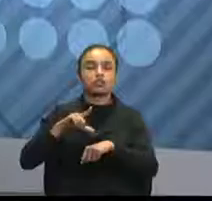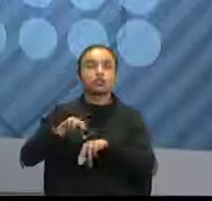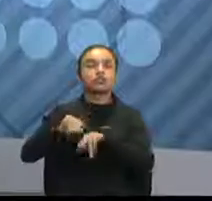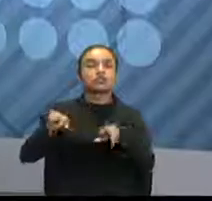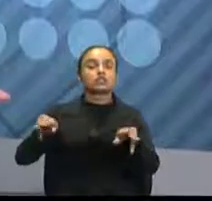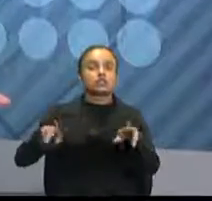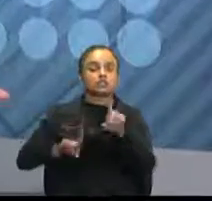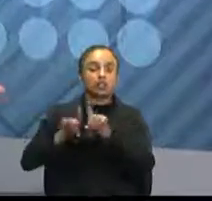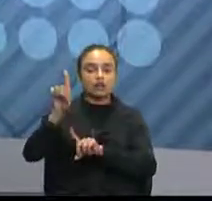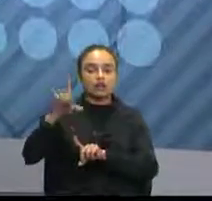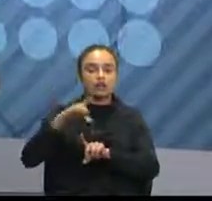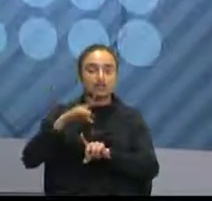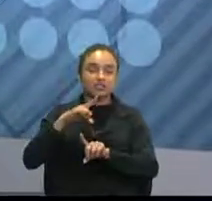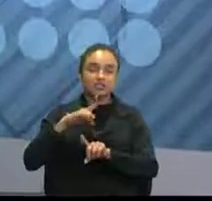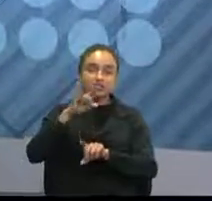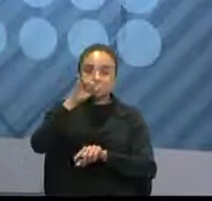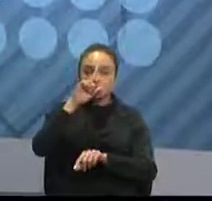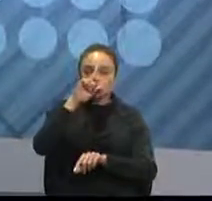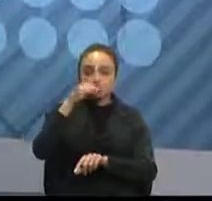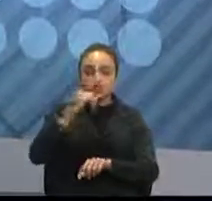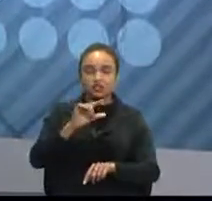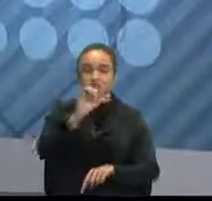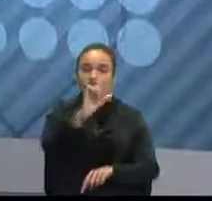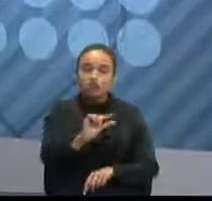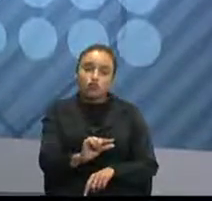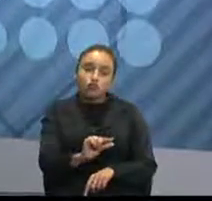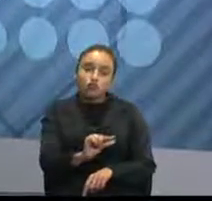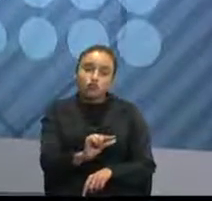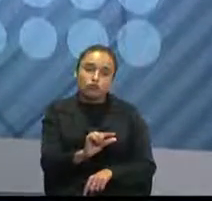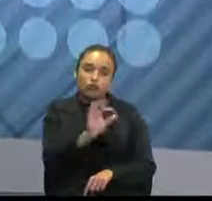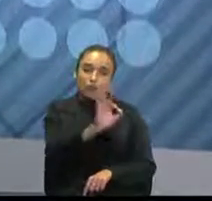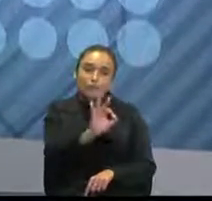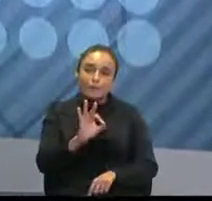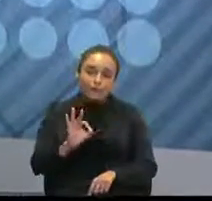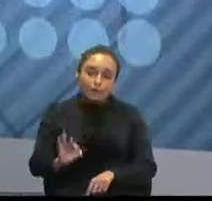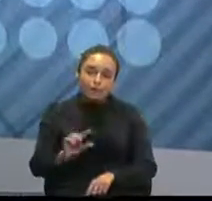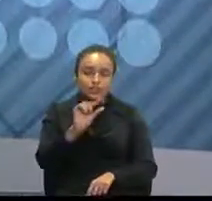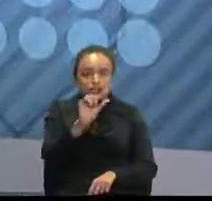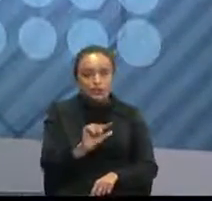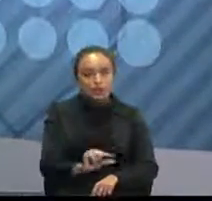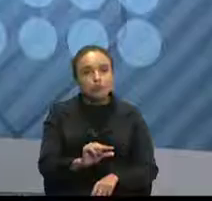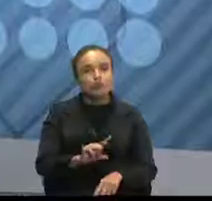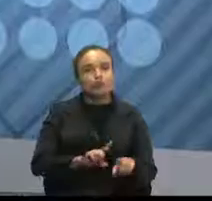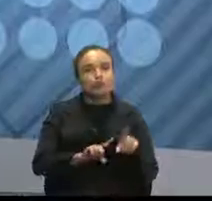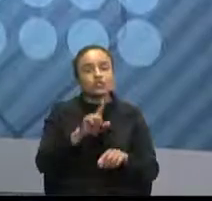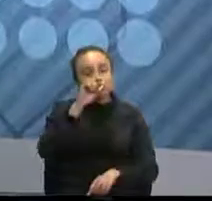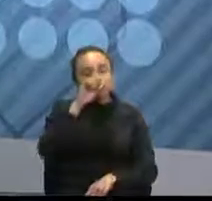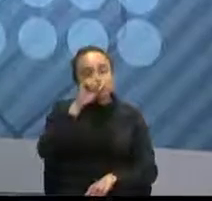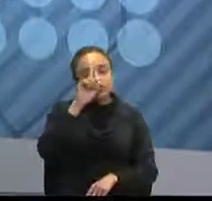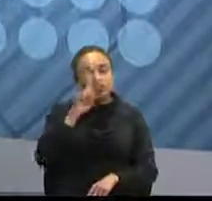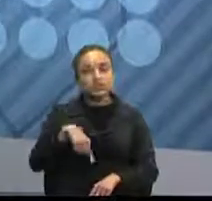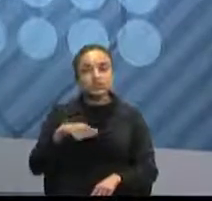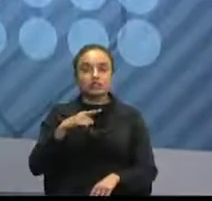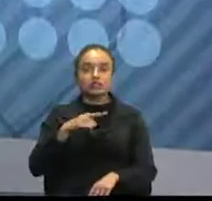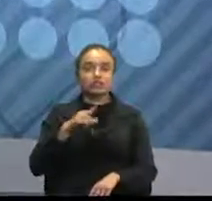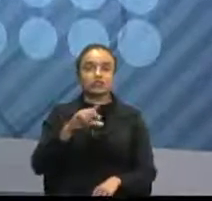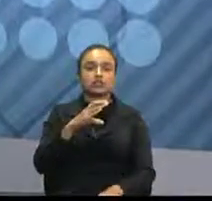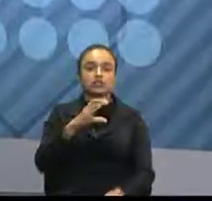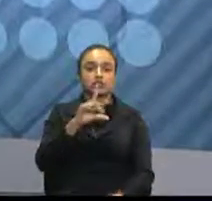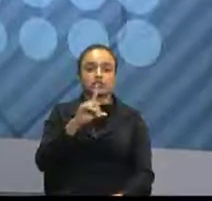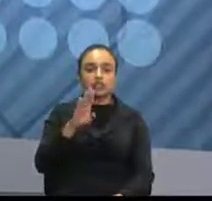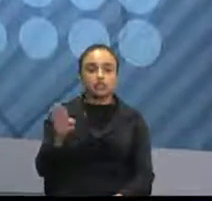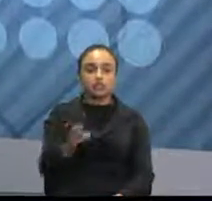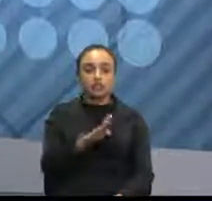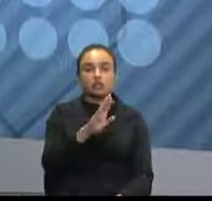se eu quero baixo risco tão vou pra fundos de renda fixa para a poupança cdb e